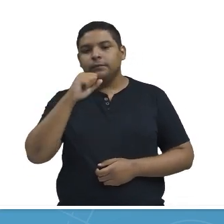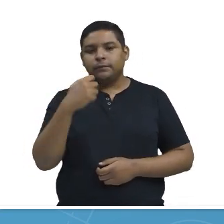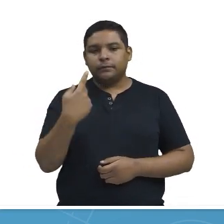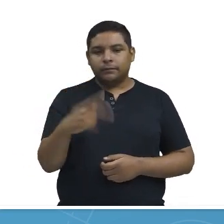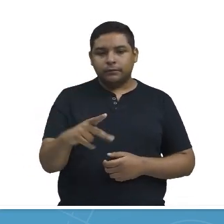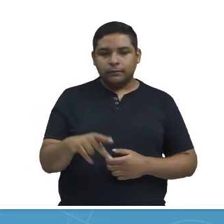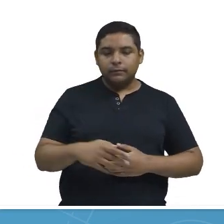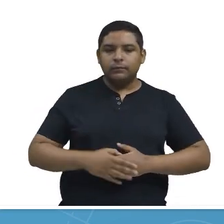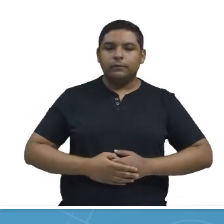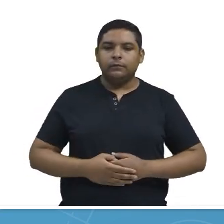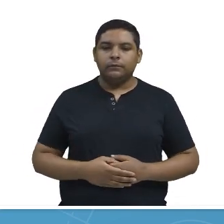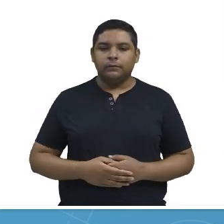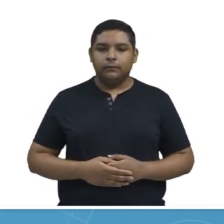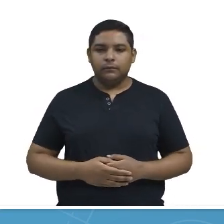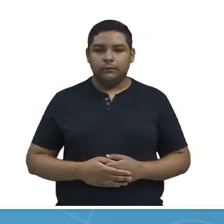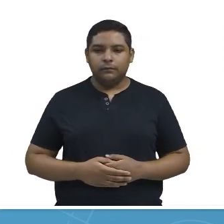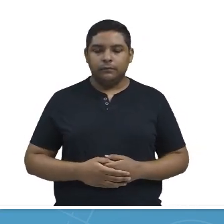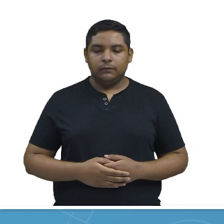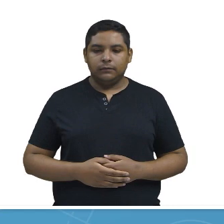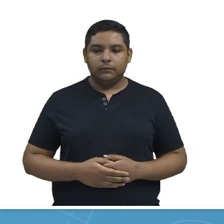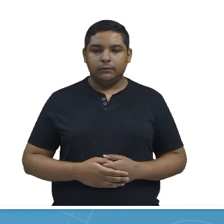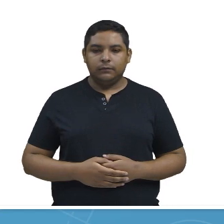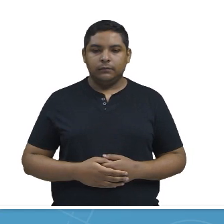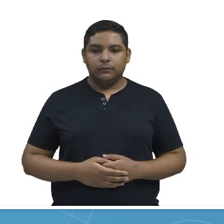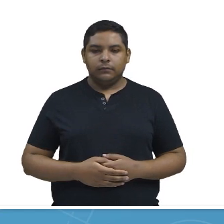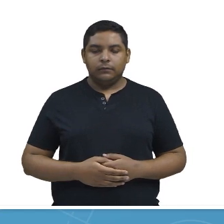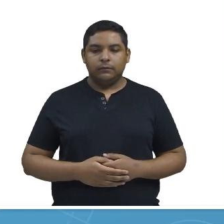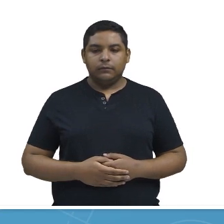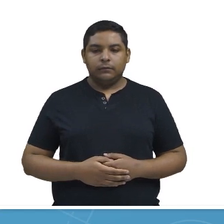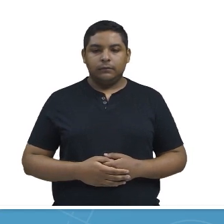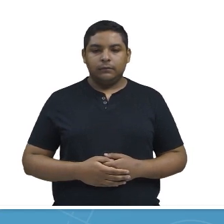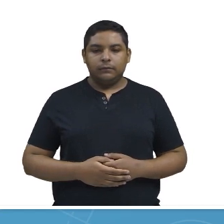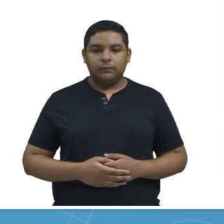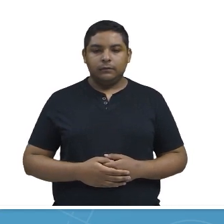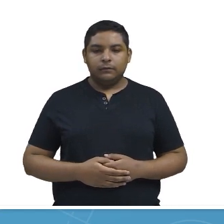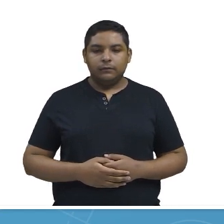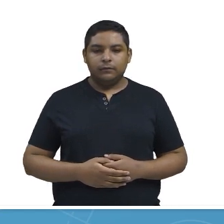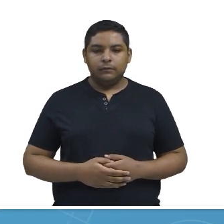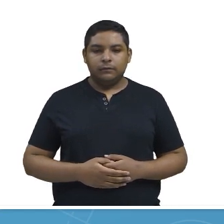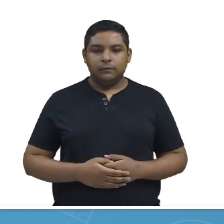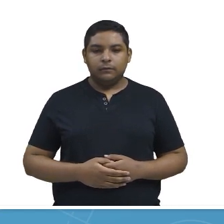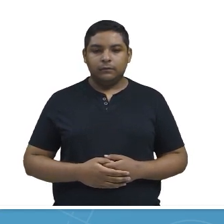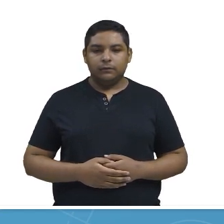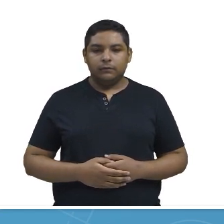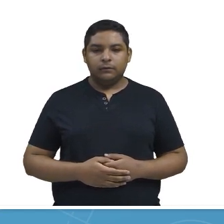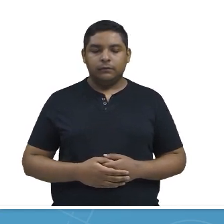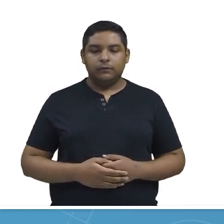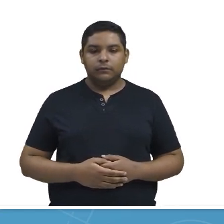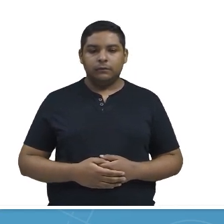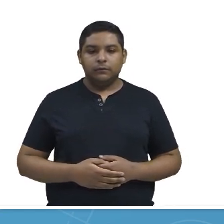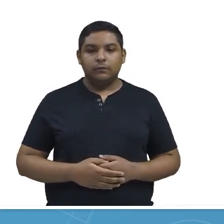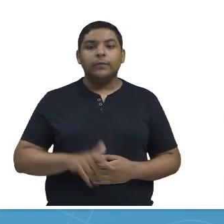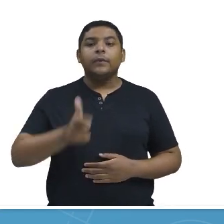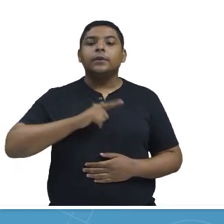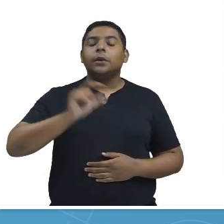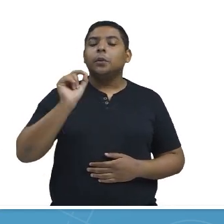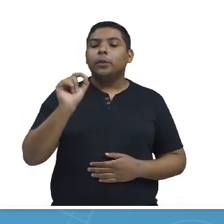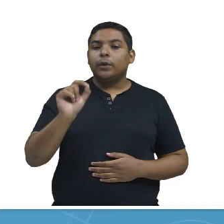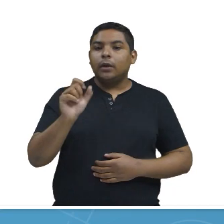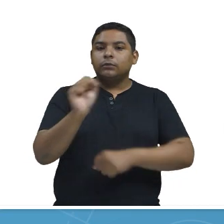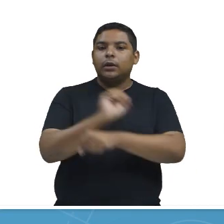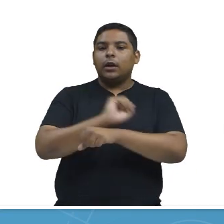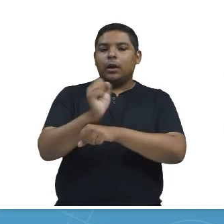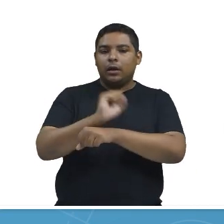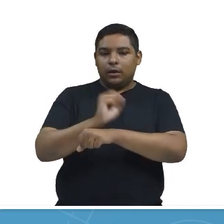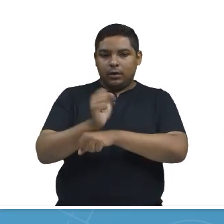então esse father tem alguma coisa, né? Vamos ver a frase aí. Car I showed you yesterday. Então, ele tem o quê?